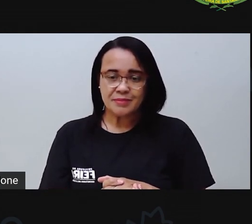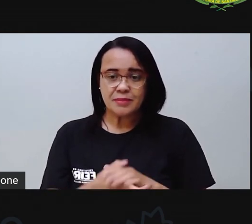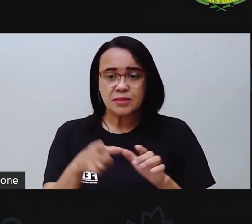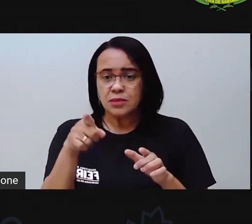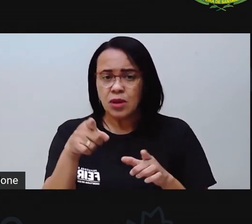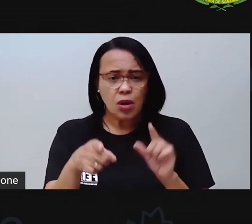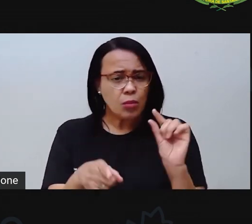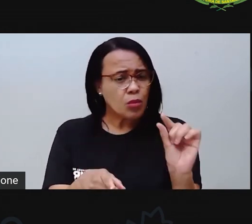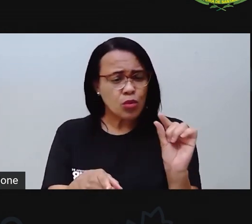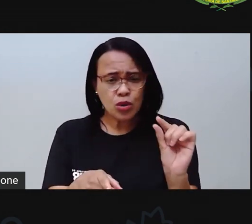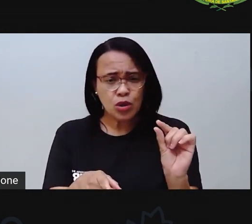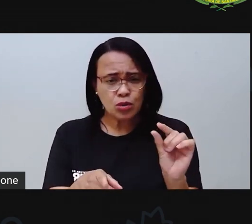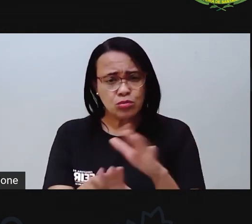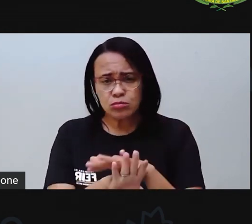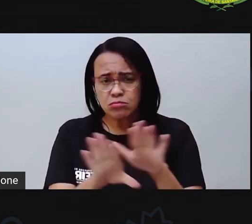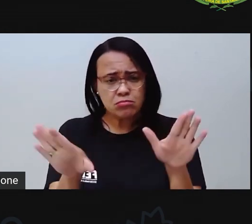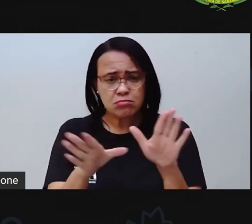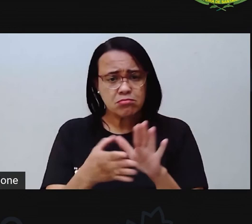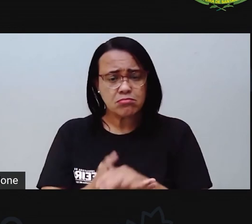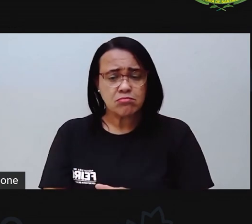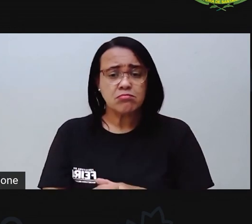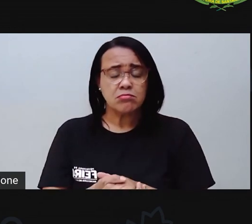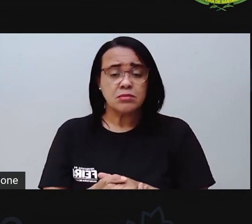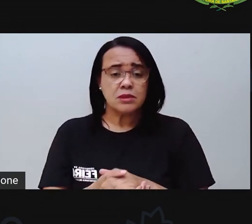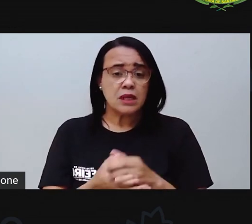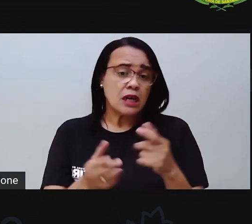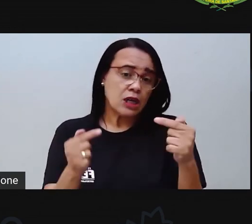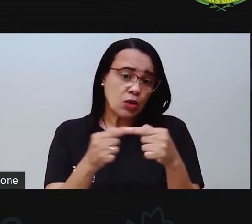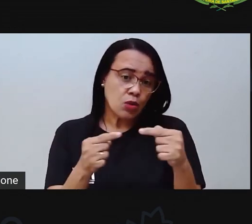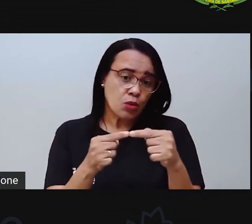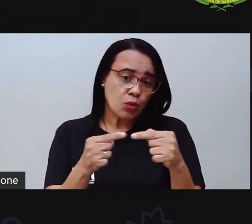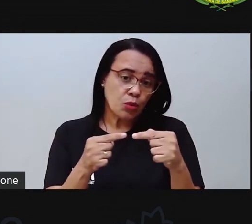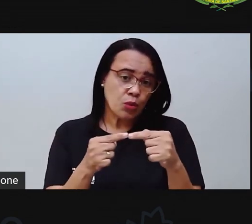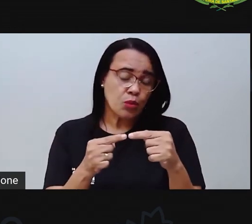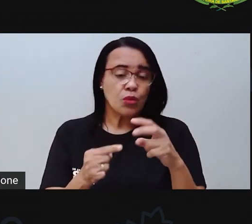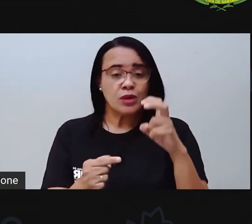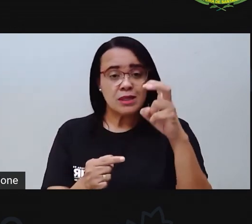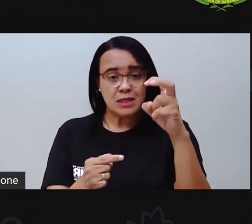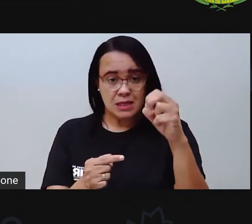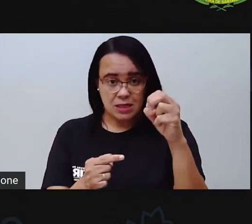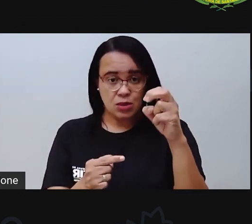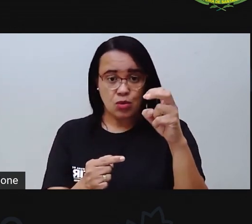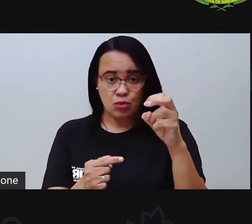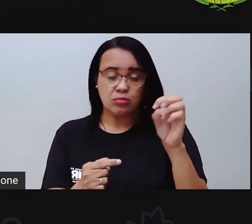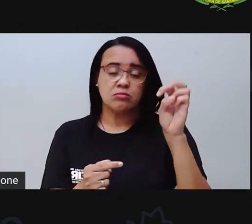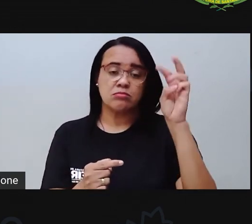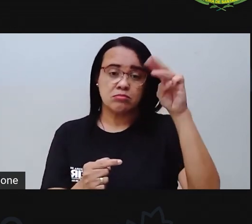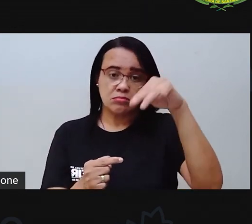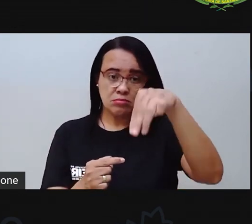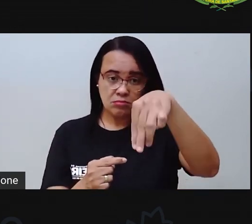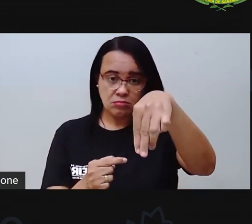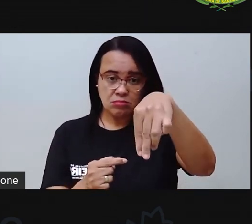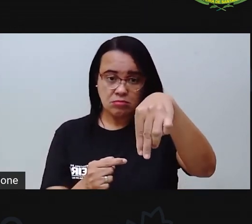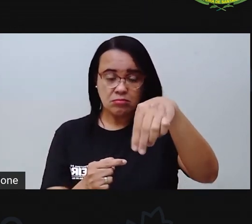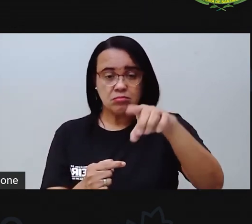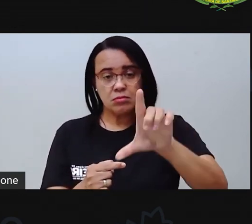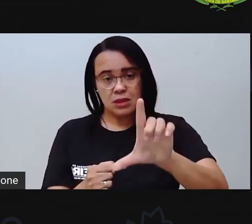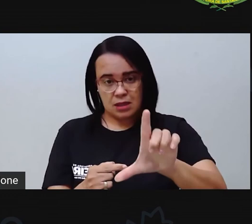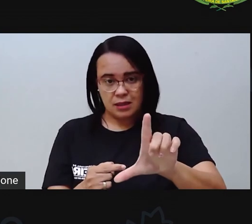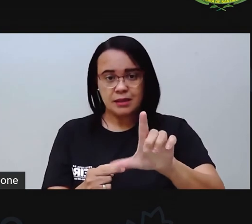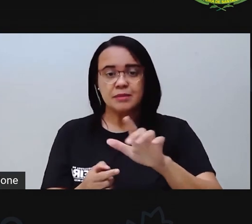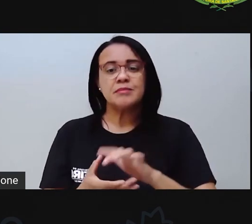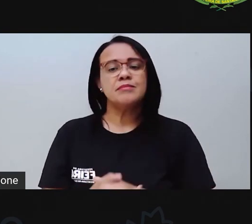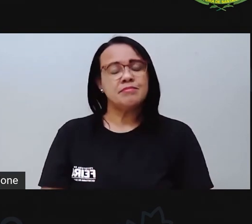sobrou só um pouquinho, né? Isso aqui equivale a 50 ml, né? Então esses dois aqui tem 200 e aqui